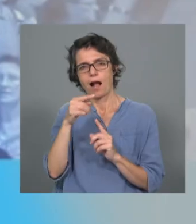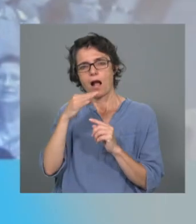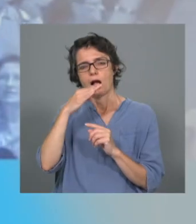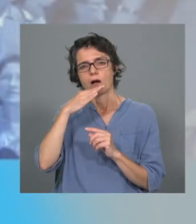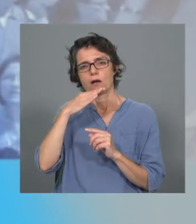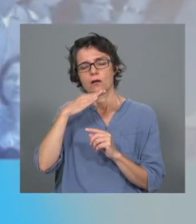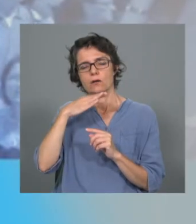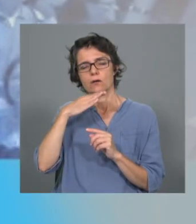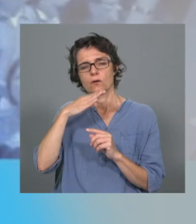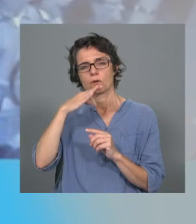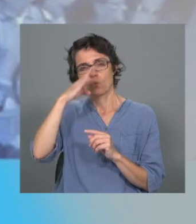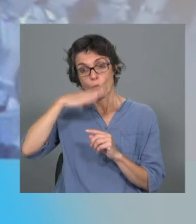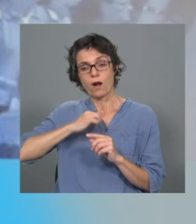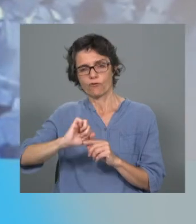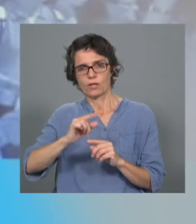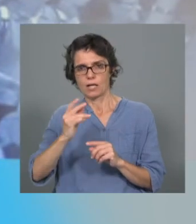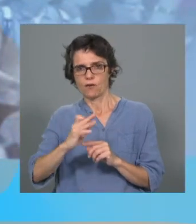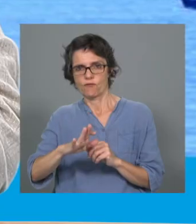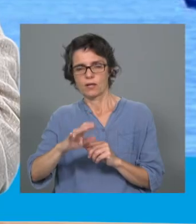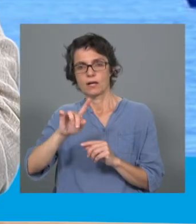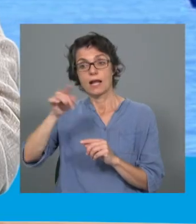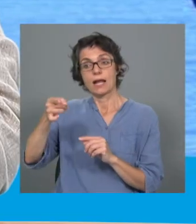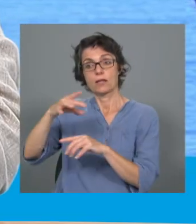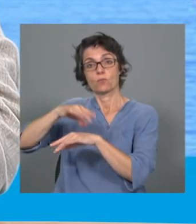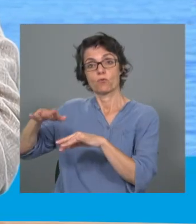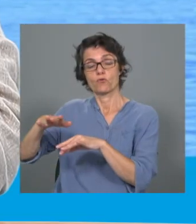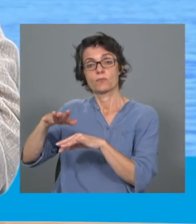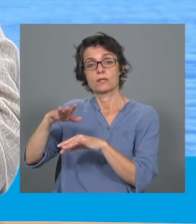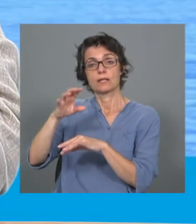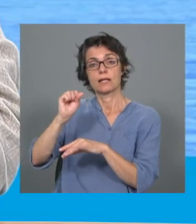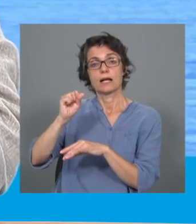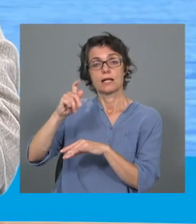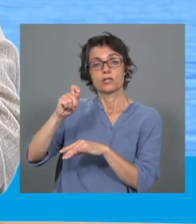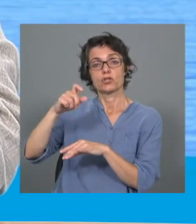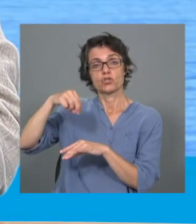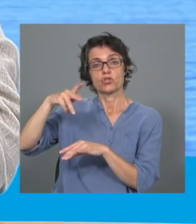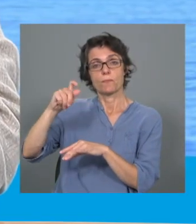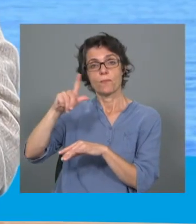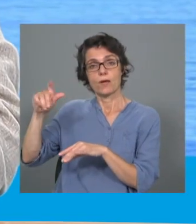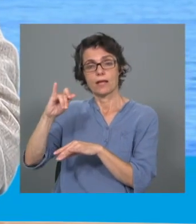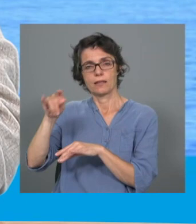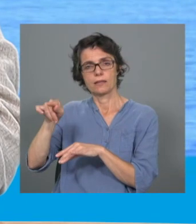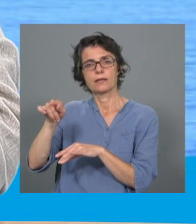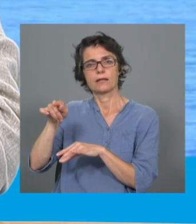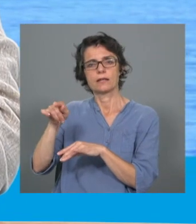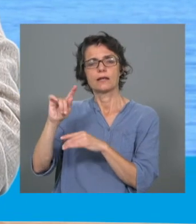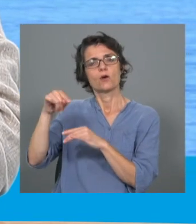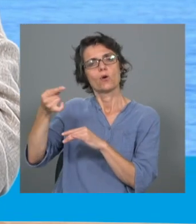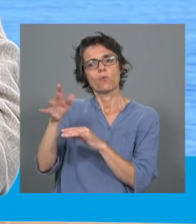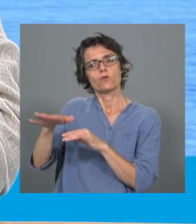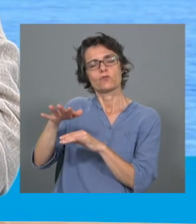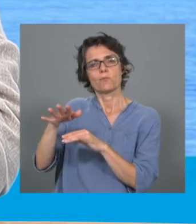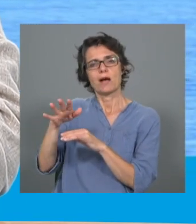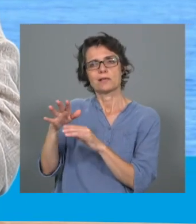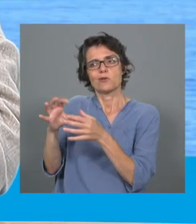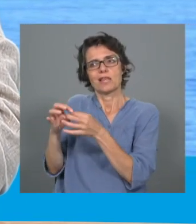nada. E o Gemelli, de facto, teve tanto tempo, São João Paulo II, internado, que acabou por ser outro espaço do Vaticano. E esse espaço